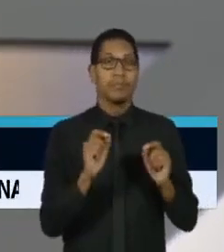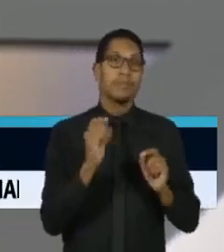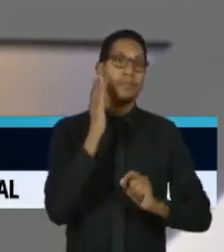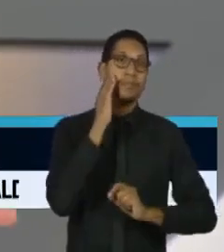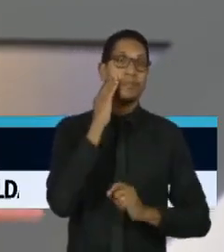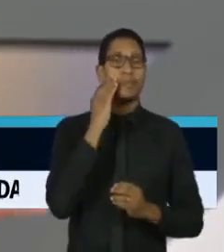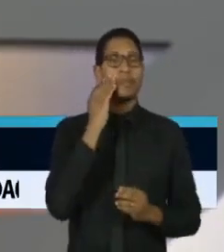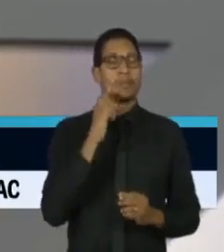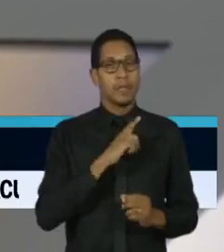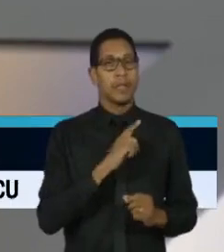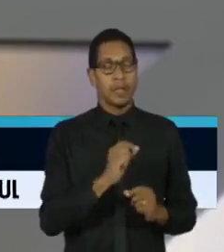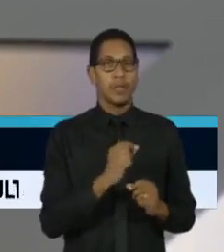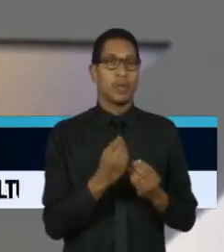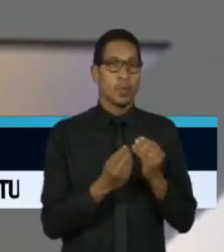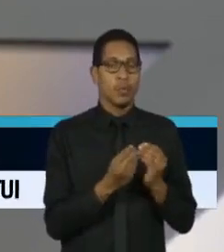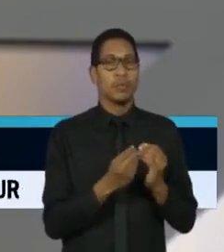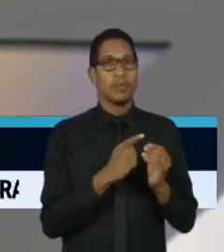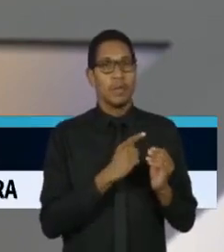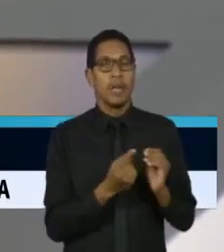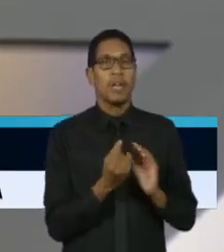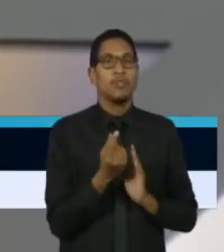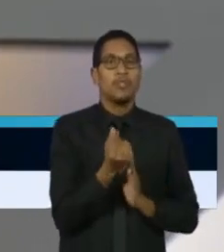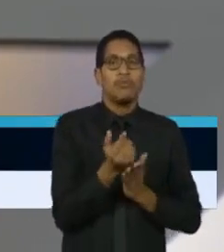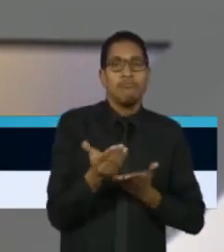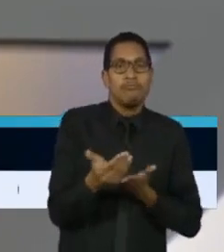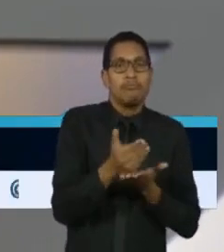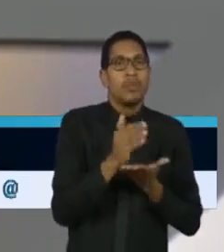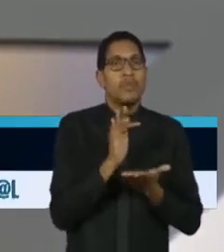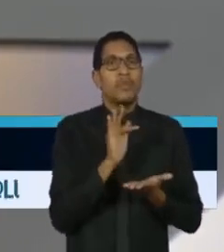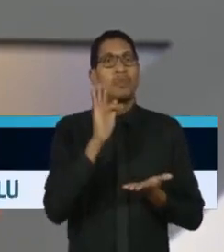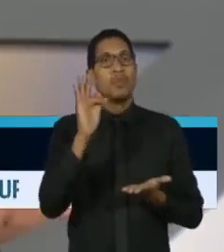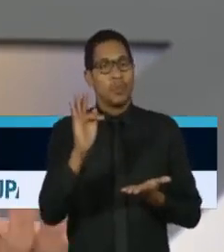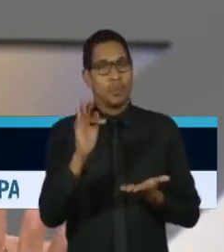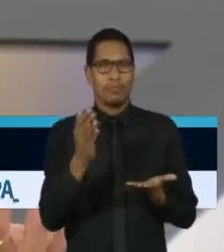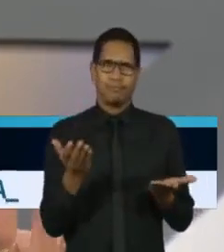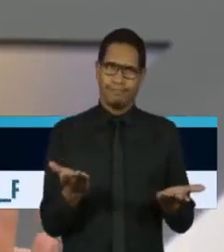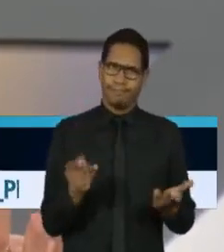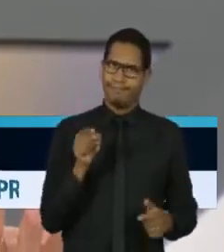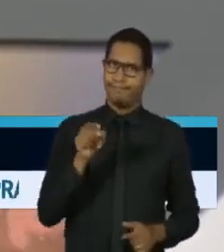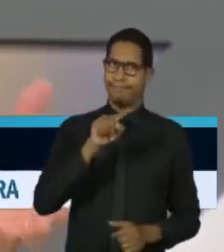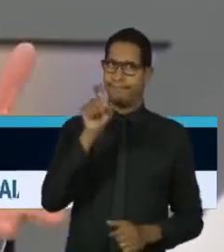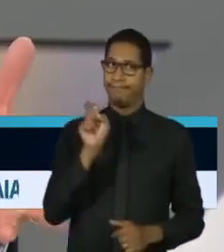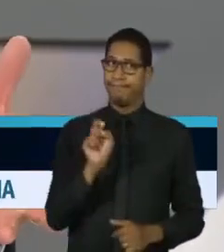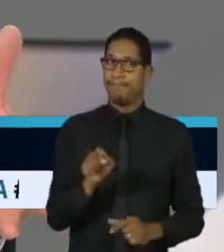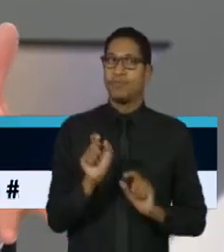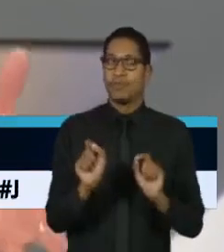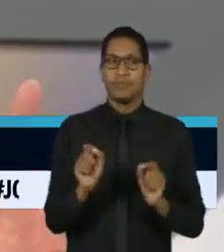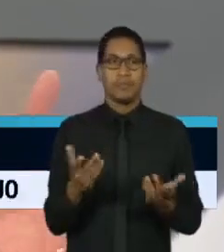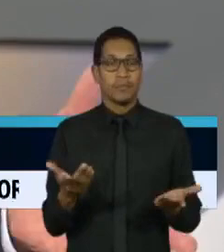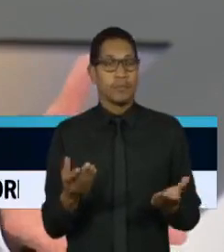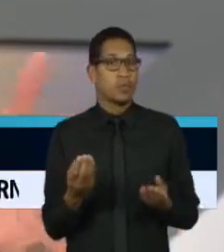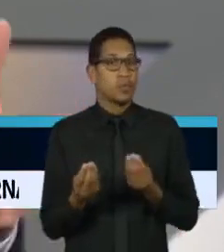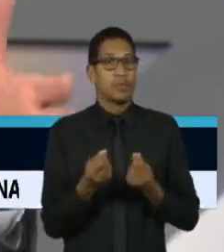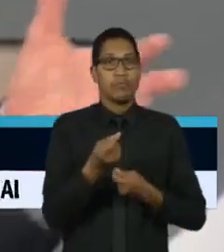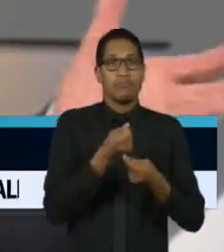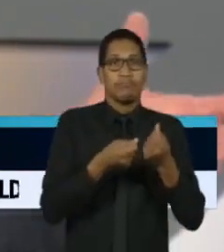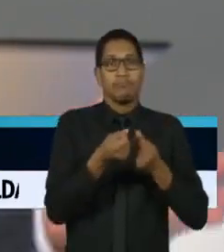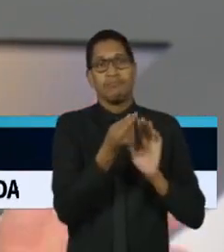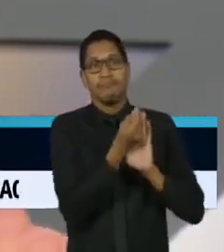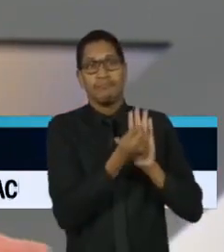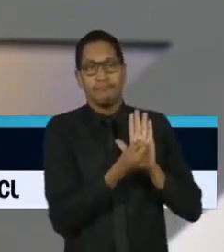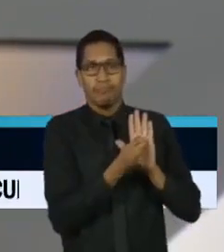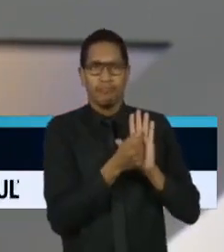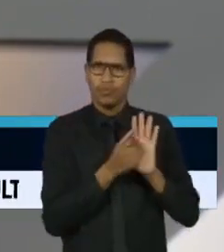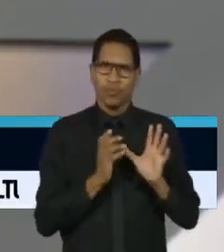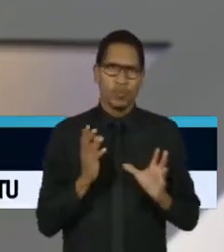ter é qual a sua Projeção de receita eu já era uma incerteza em relação à saúde é financeira daquele